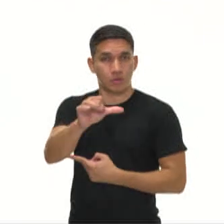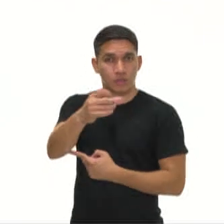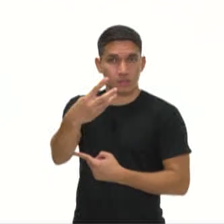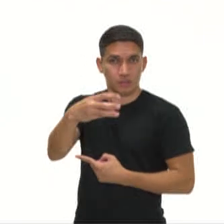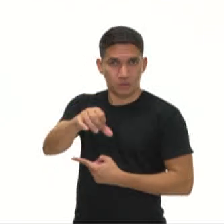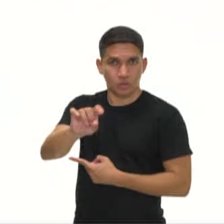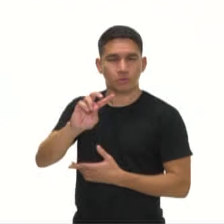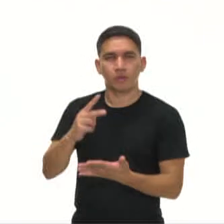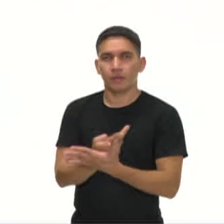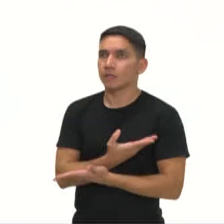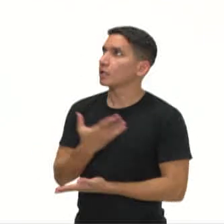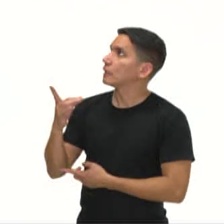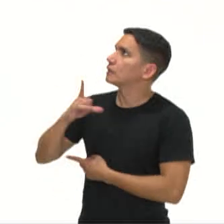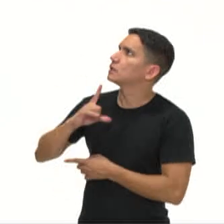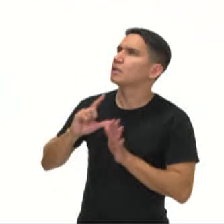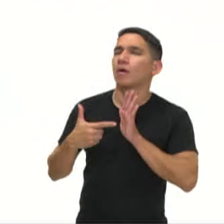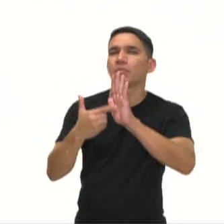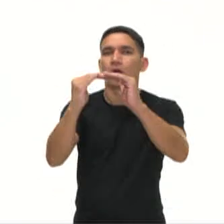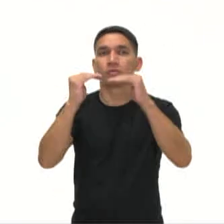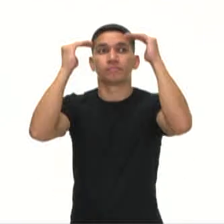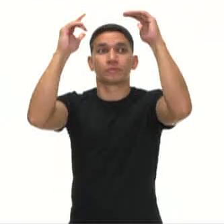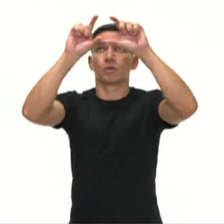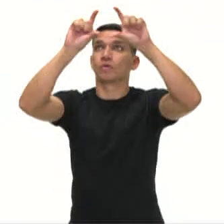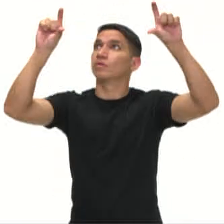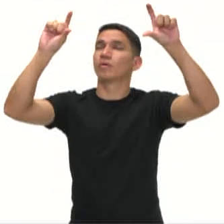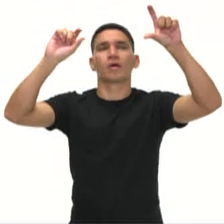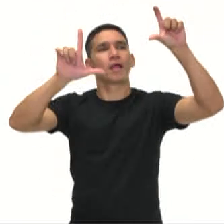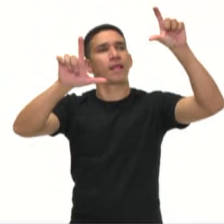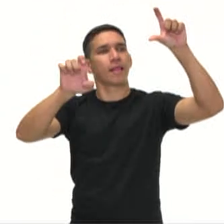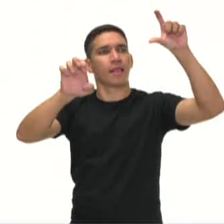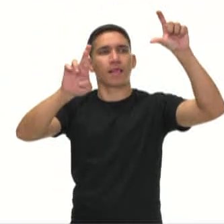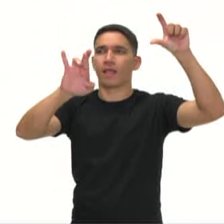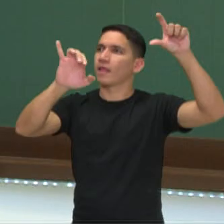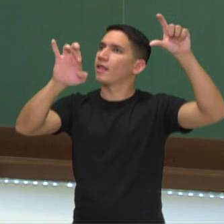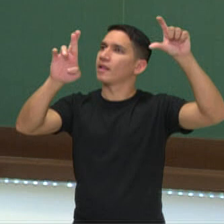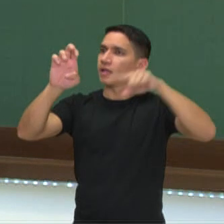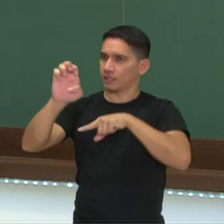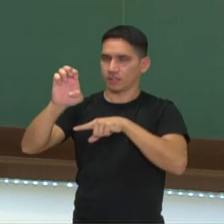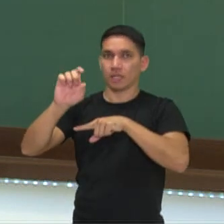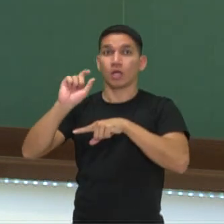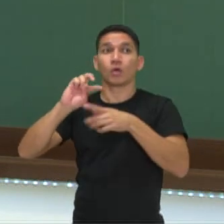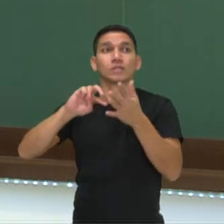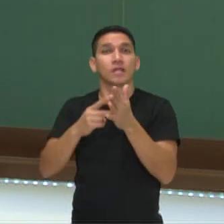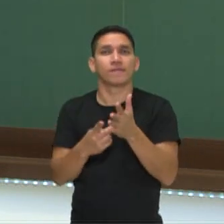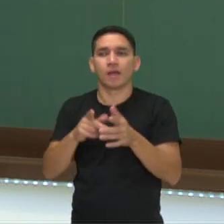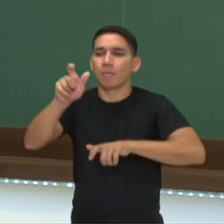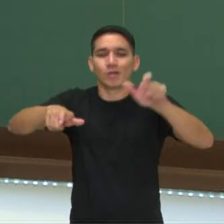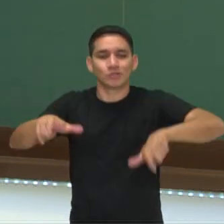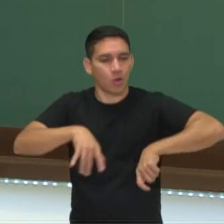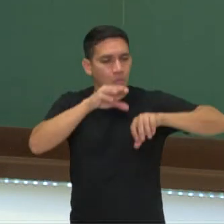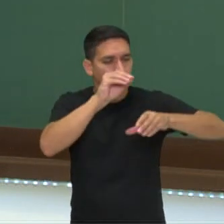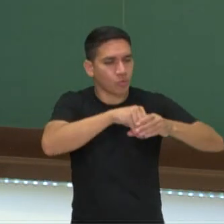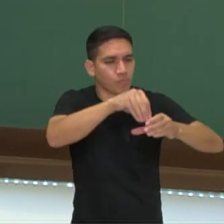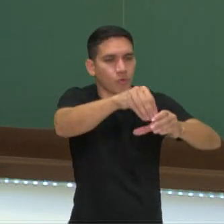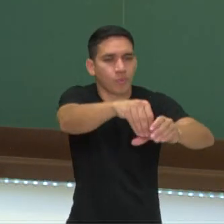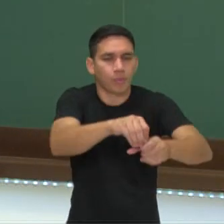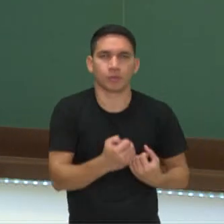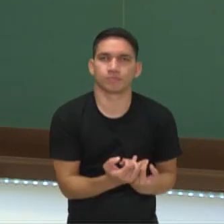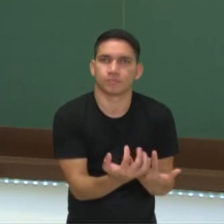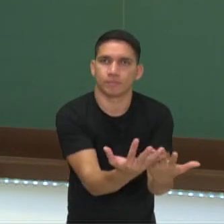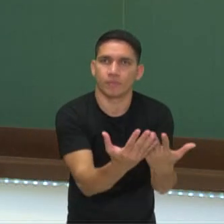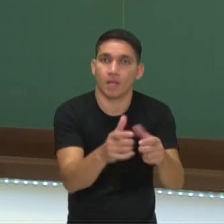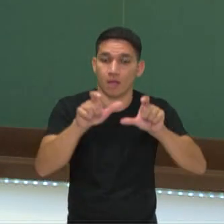1939, onde em cima da imagem dá para ler Os Semeadores e embaixo uma